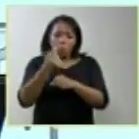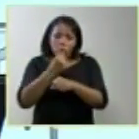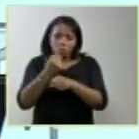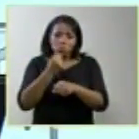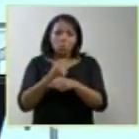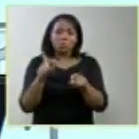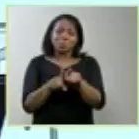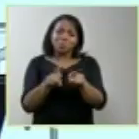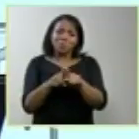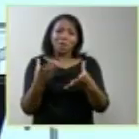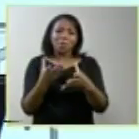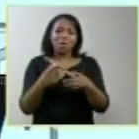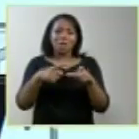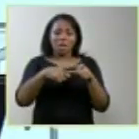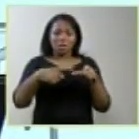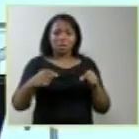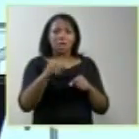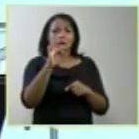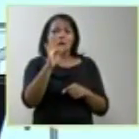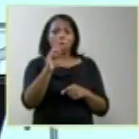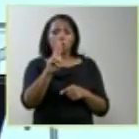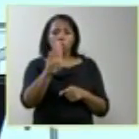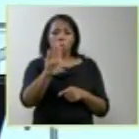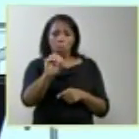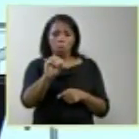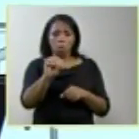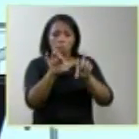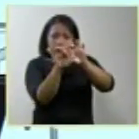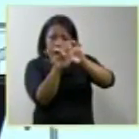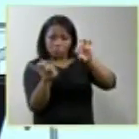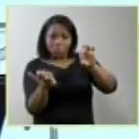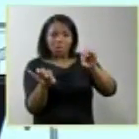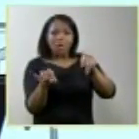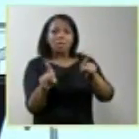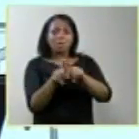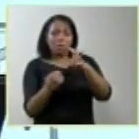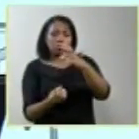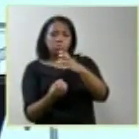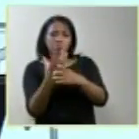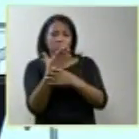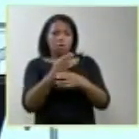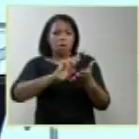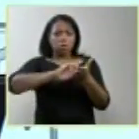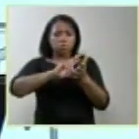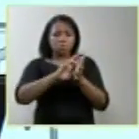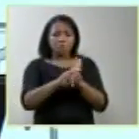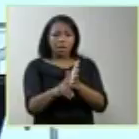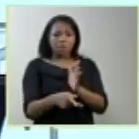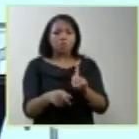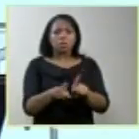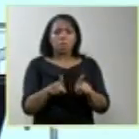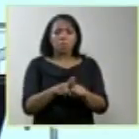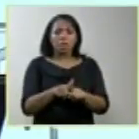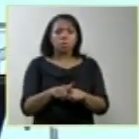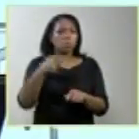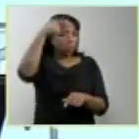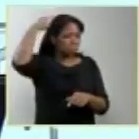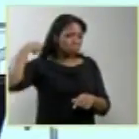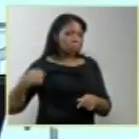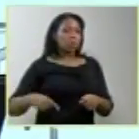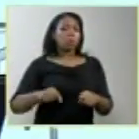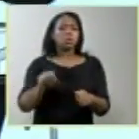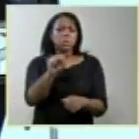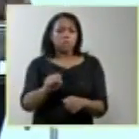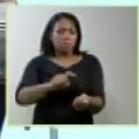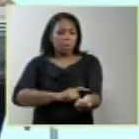dela. Este tubo é o tubo neural, que vai, então, proteger e dar origem a diversas estruturas do sistema nervoso, inclusive